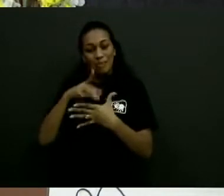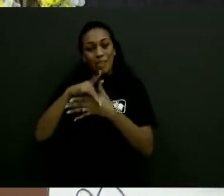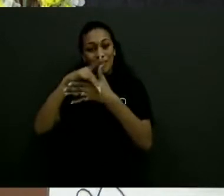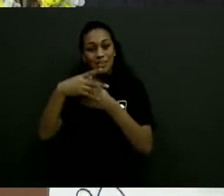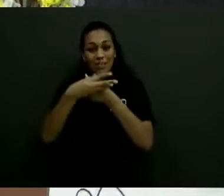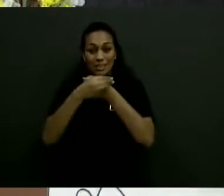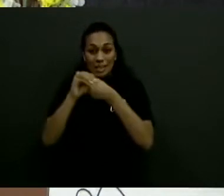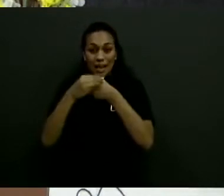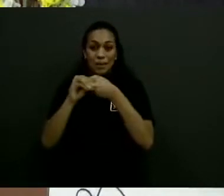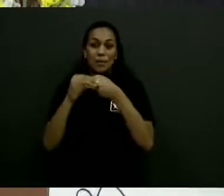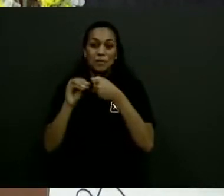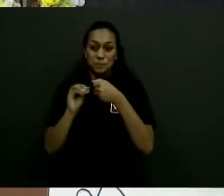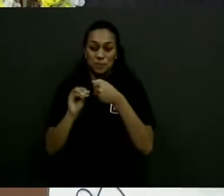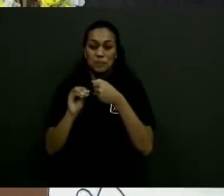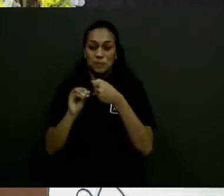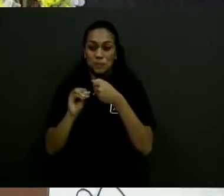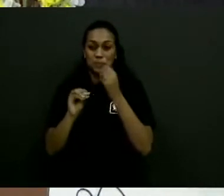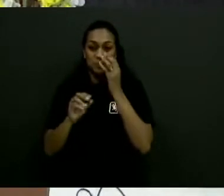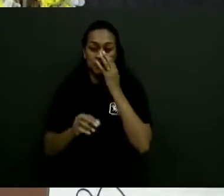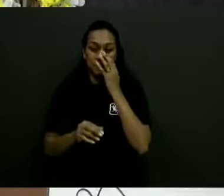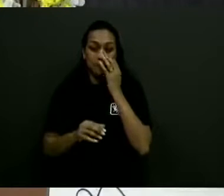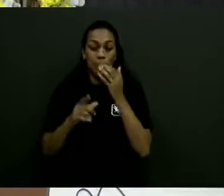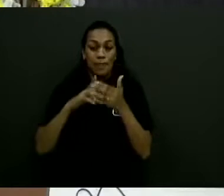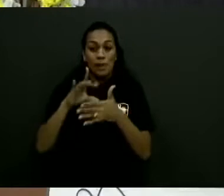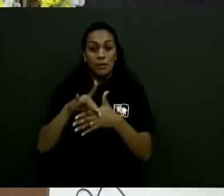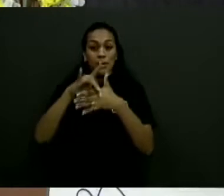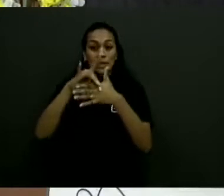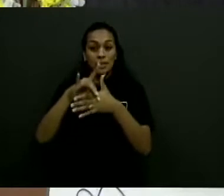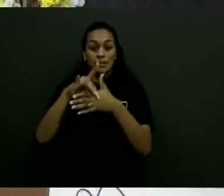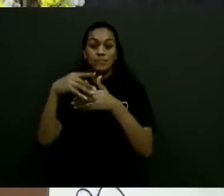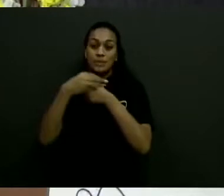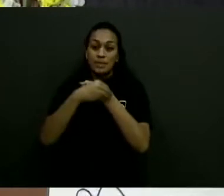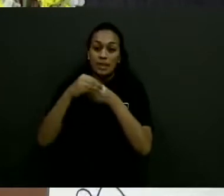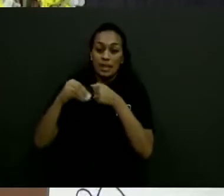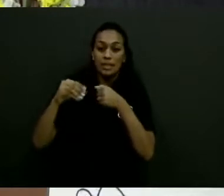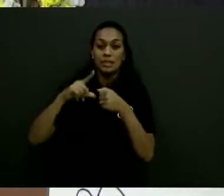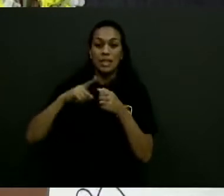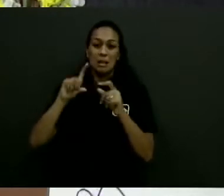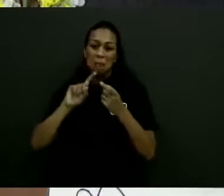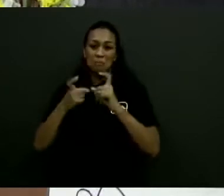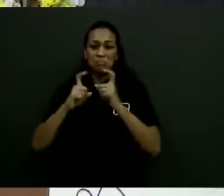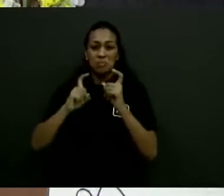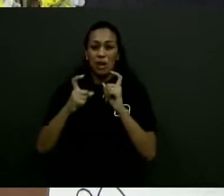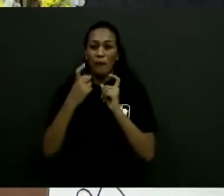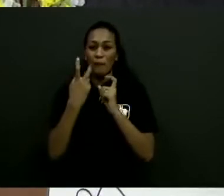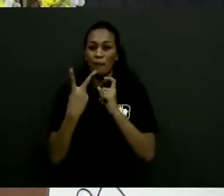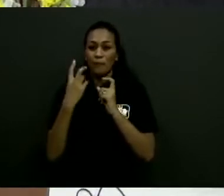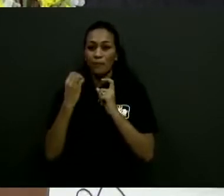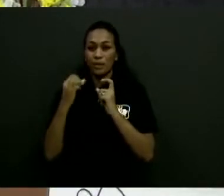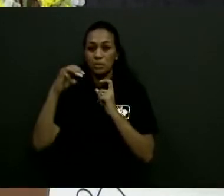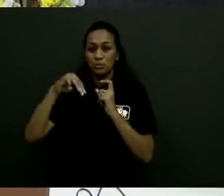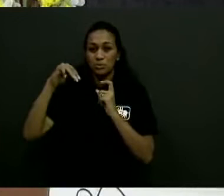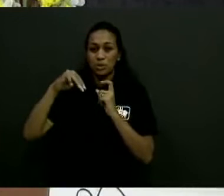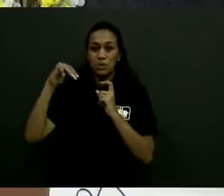células. E também depois os nossos líderes vêm e fazem uma outra reunião menor de 20 minutos, abençoando, vendo como é que